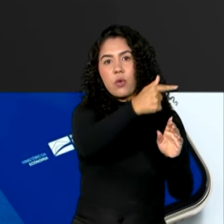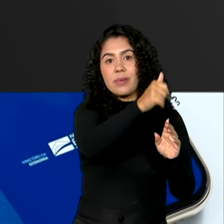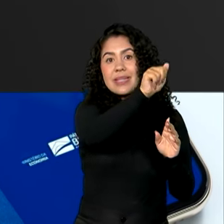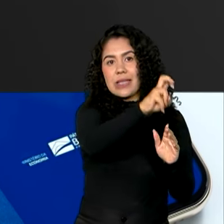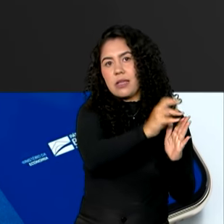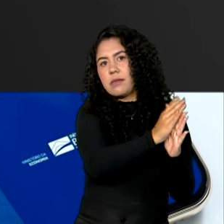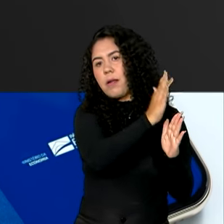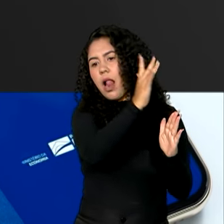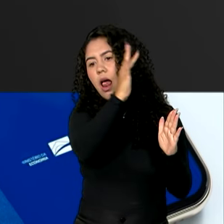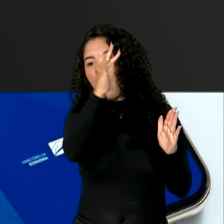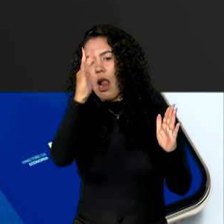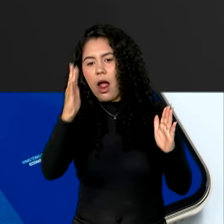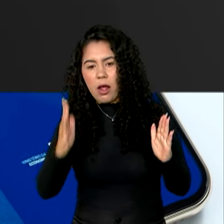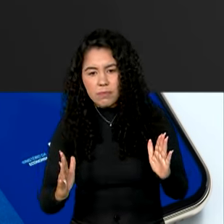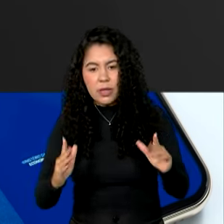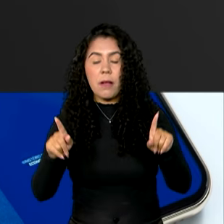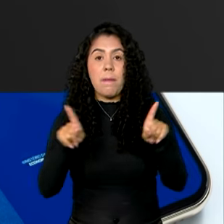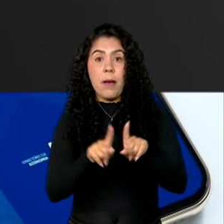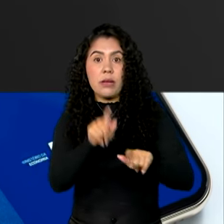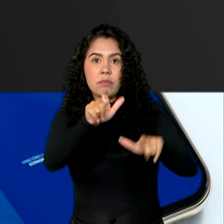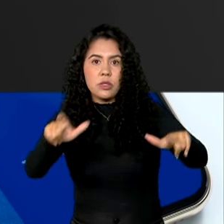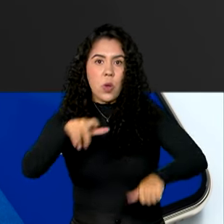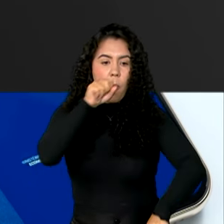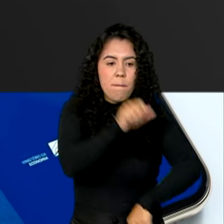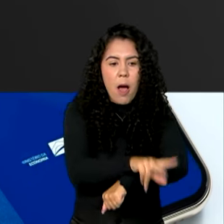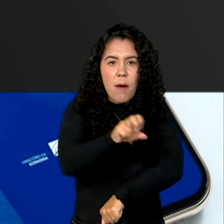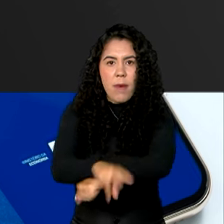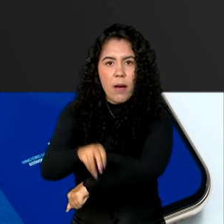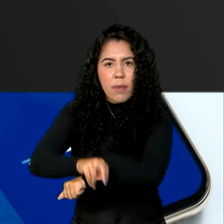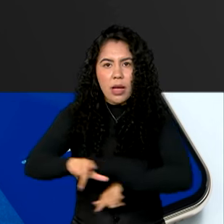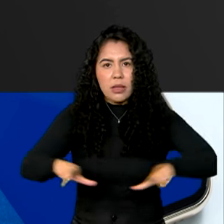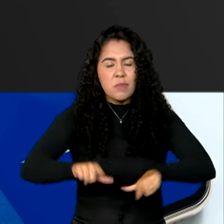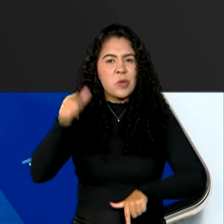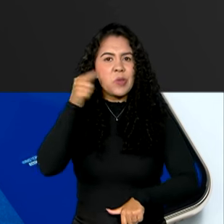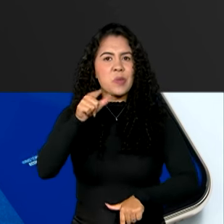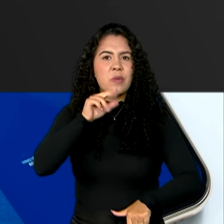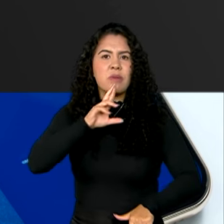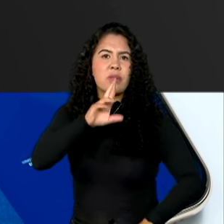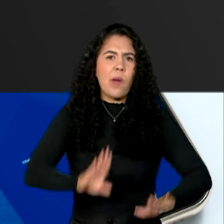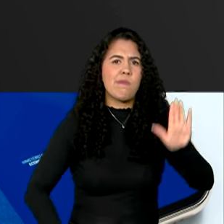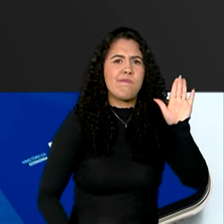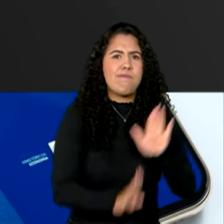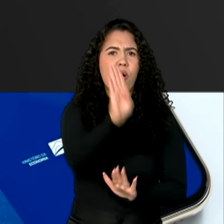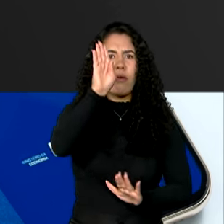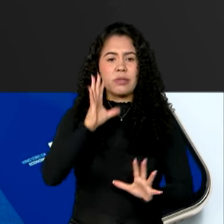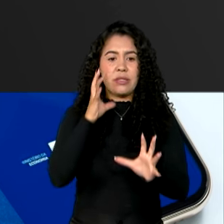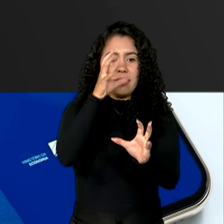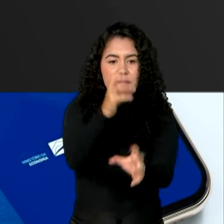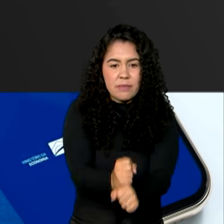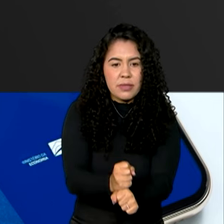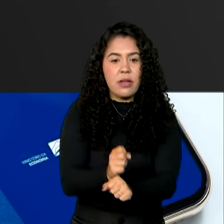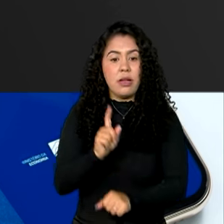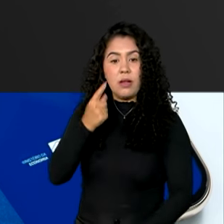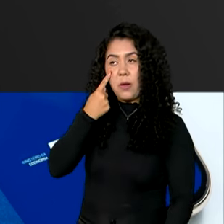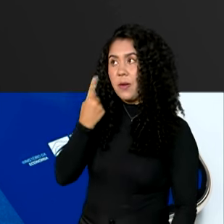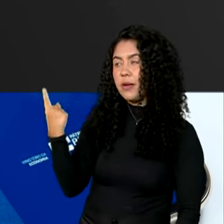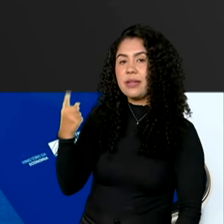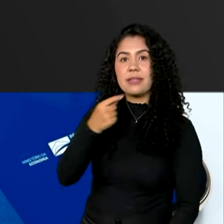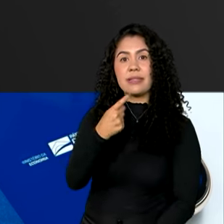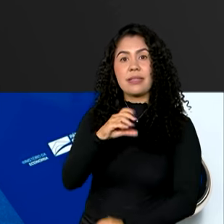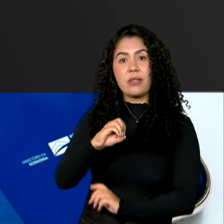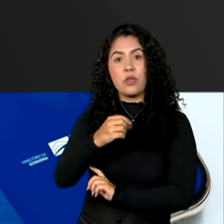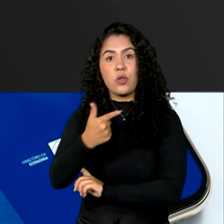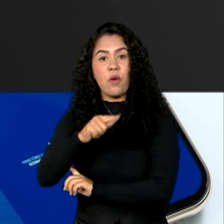população ocupada alcançou um novo recorde de 102 milhões de trabalhadores, um aumento de 1,2%